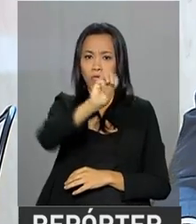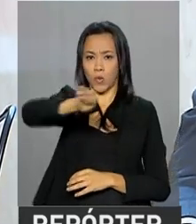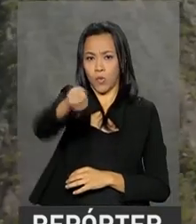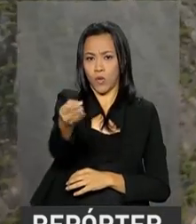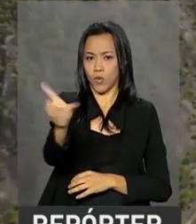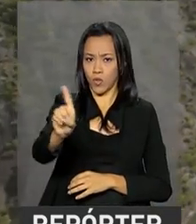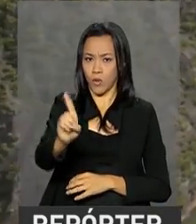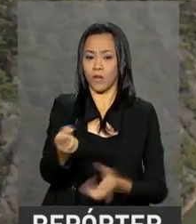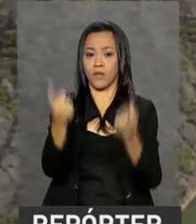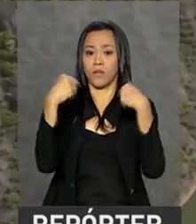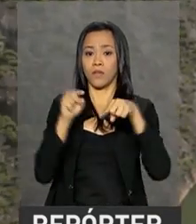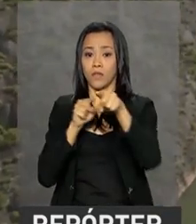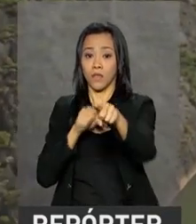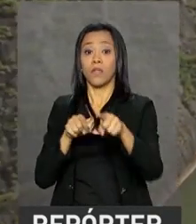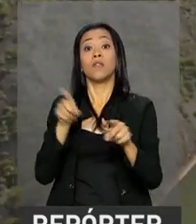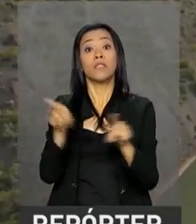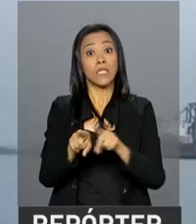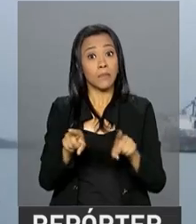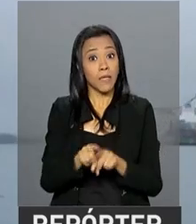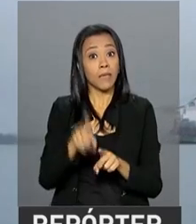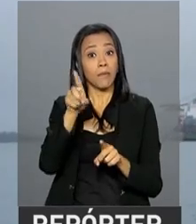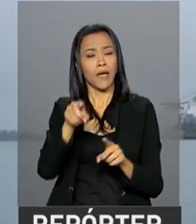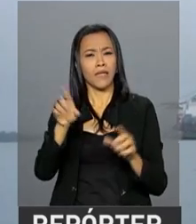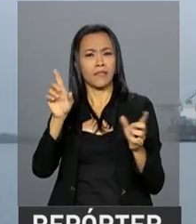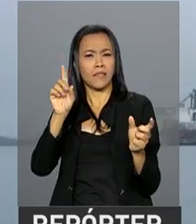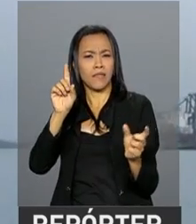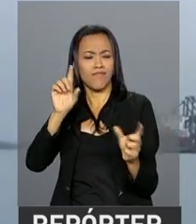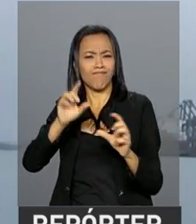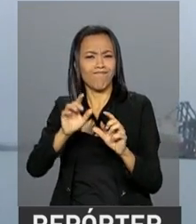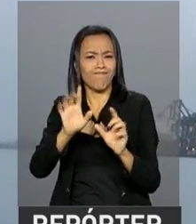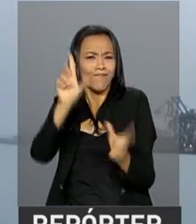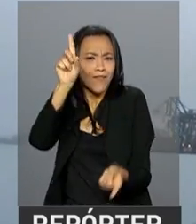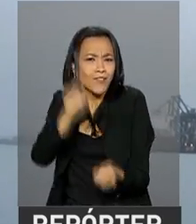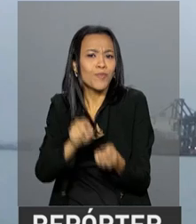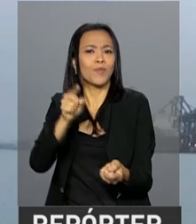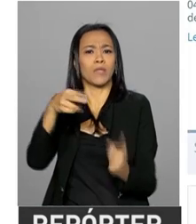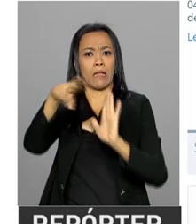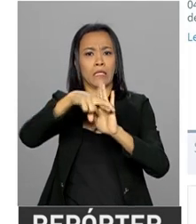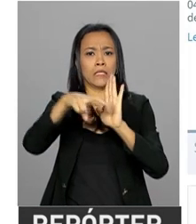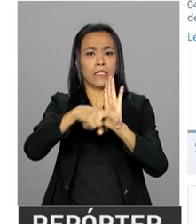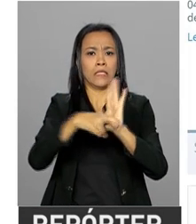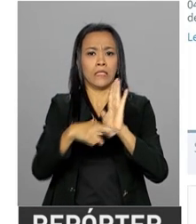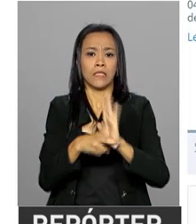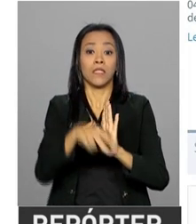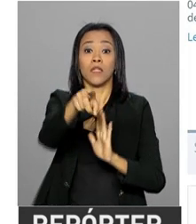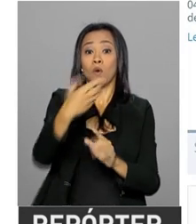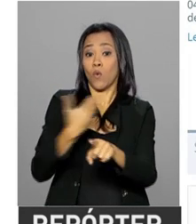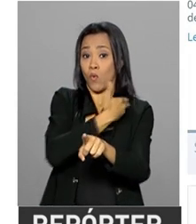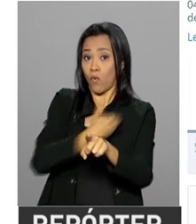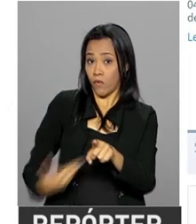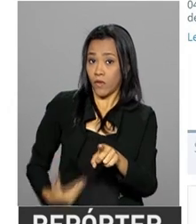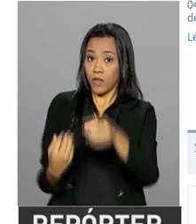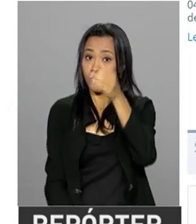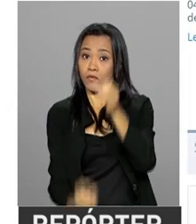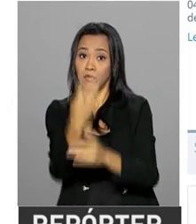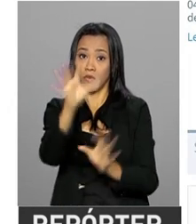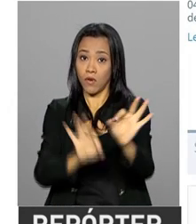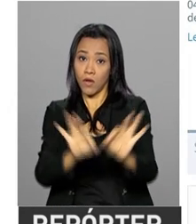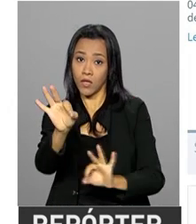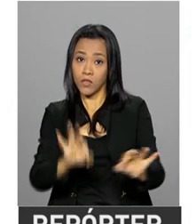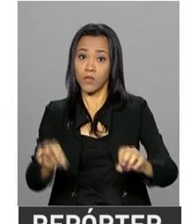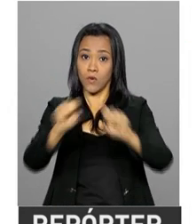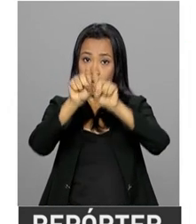Dólares e para simplificar os procedimentos para exportar o governo implementou o portal único do Comércio